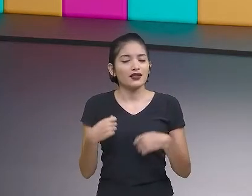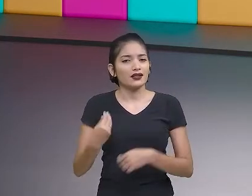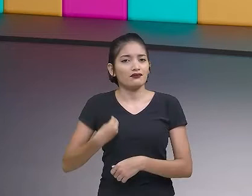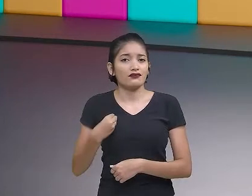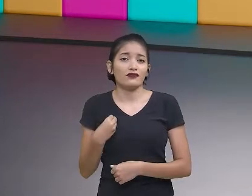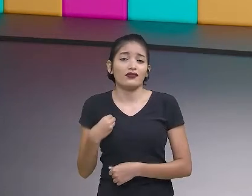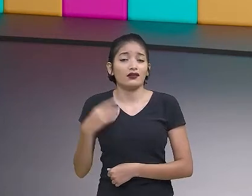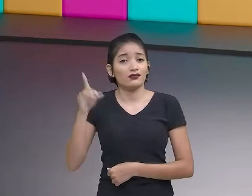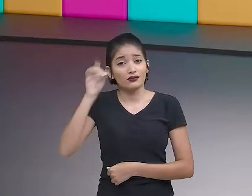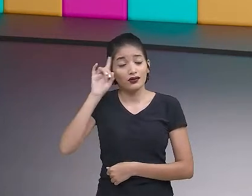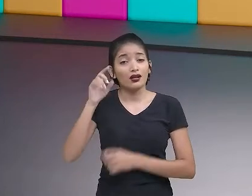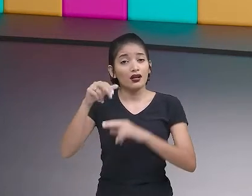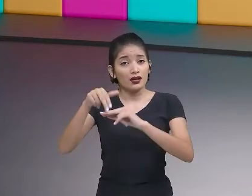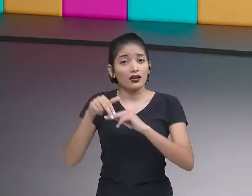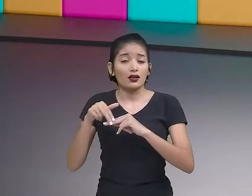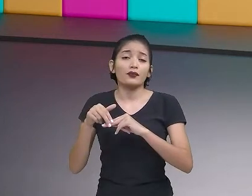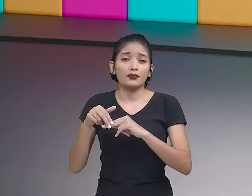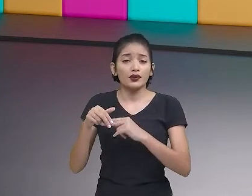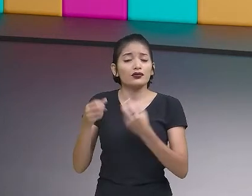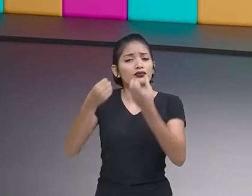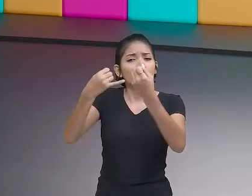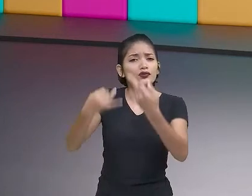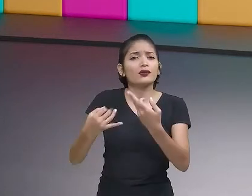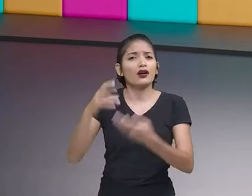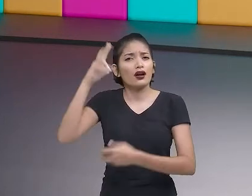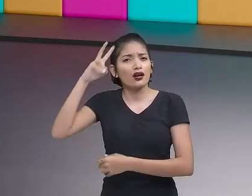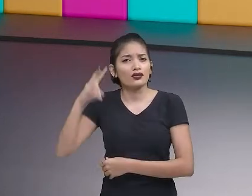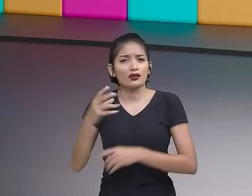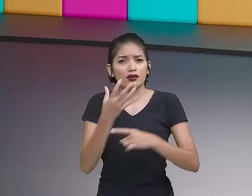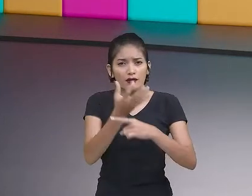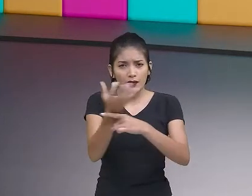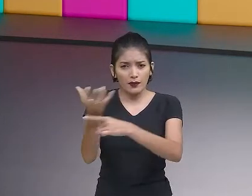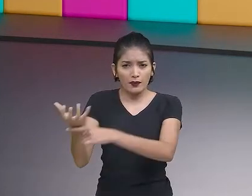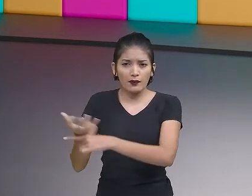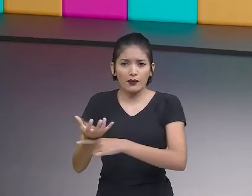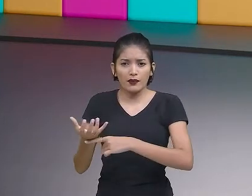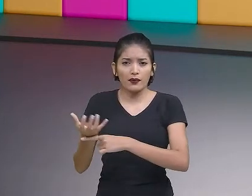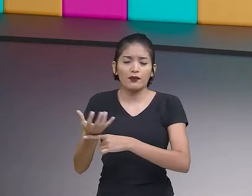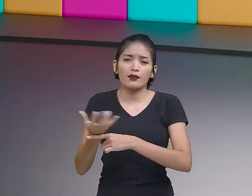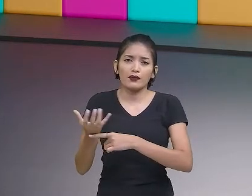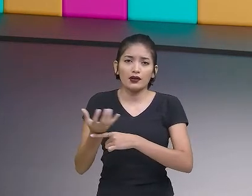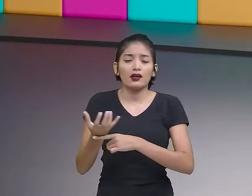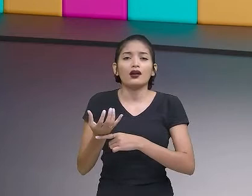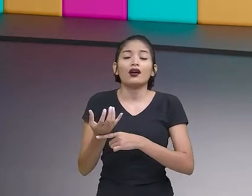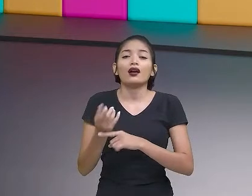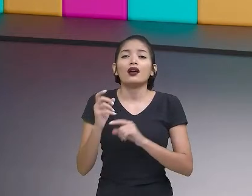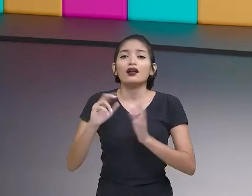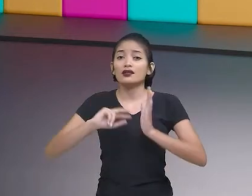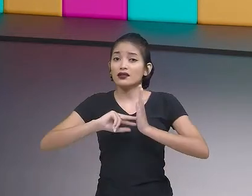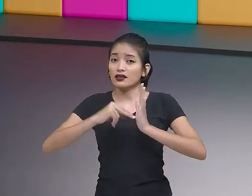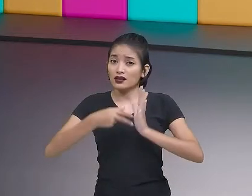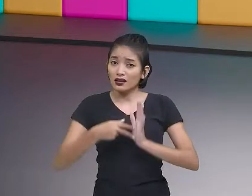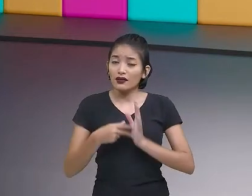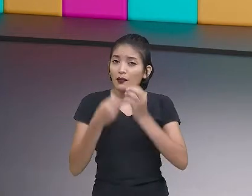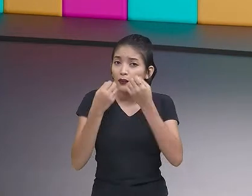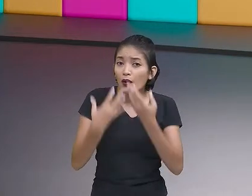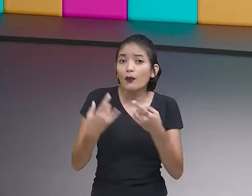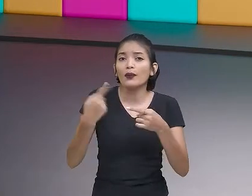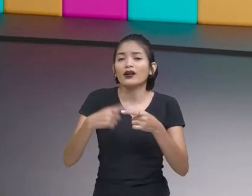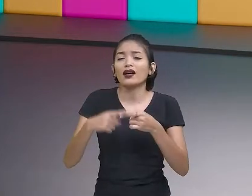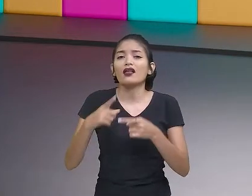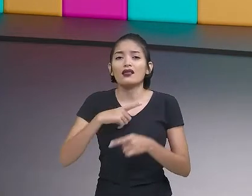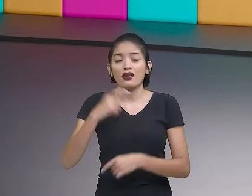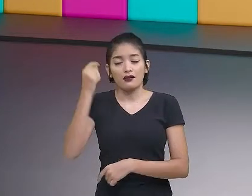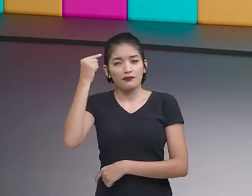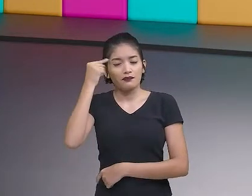que trouxemos a história da peneira. Essa história da peneira é significativa. Por quê? Porque tem um pensamento crítico. Eu